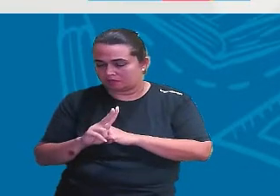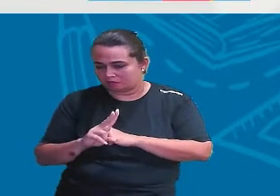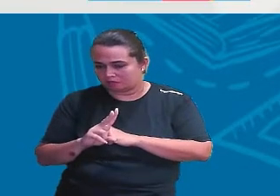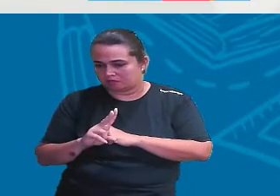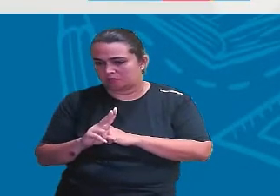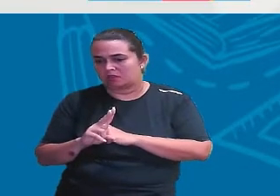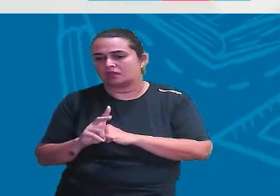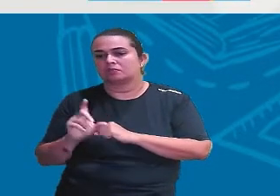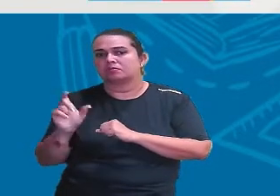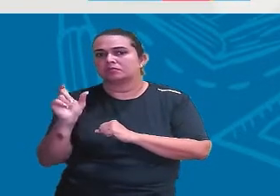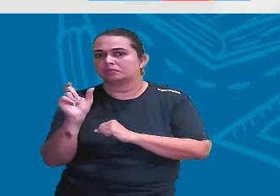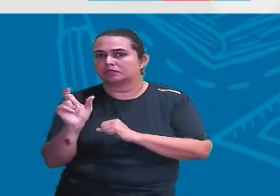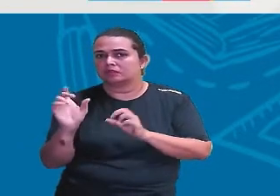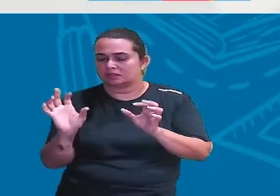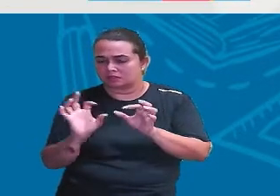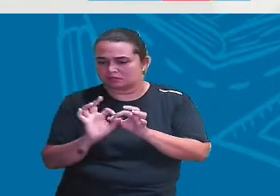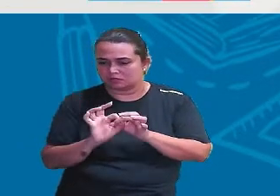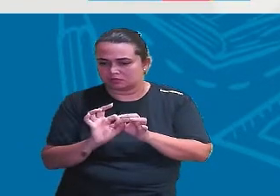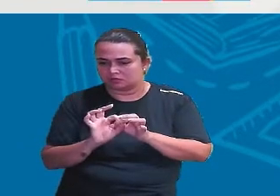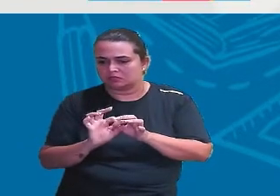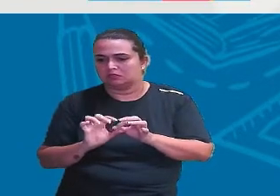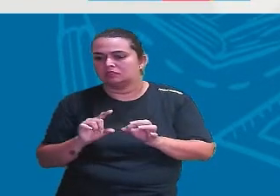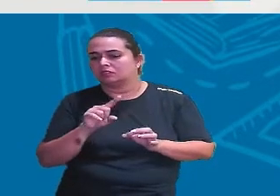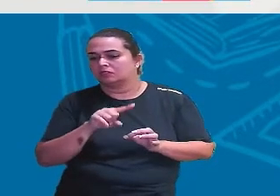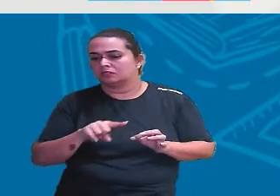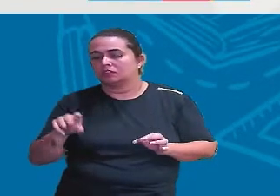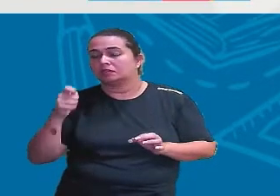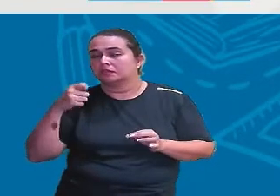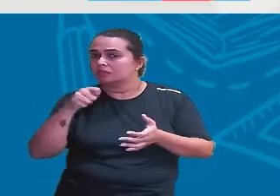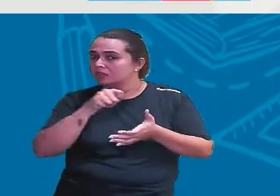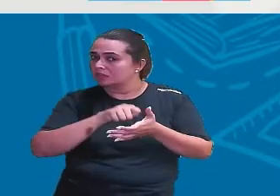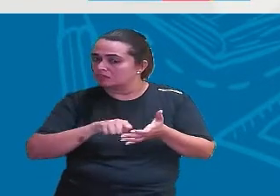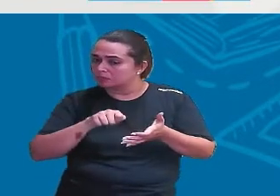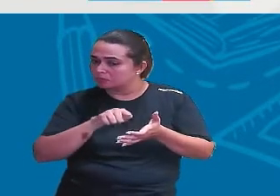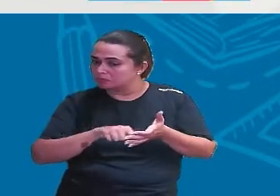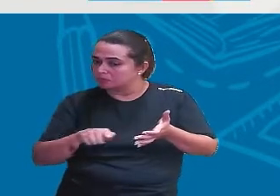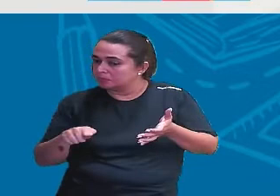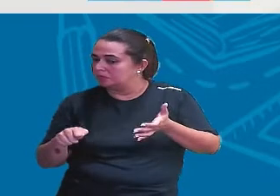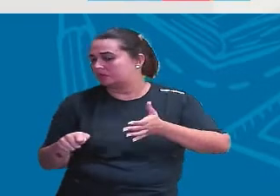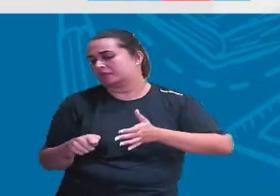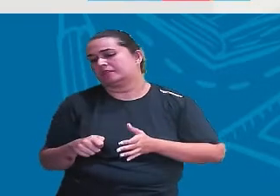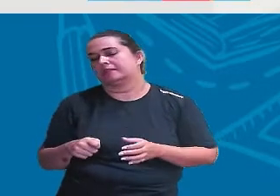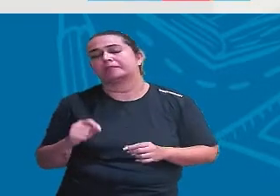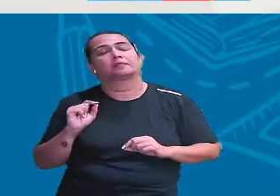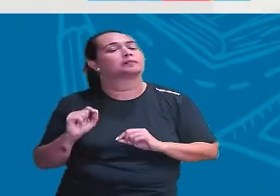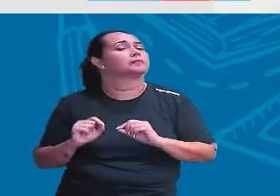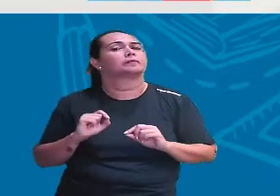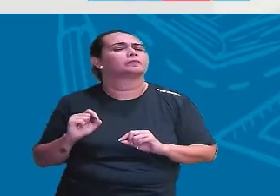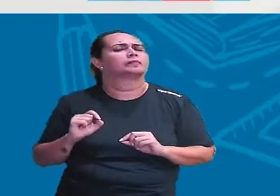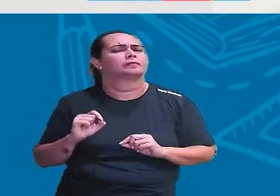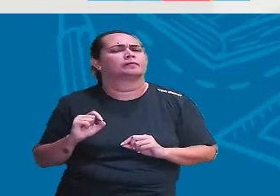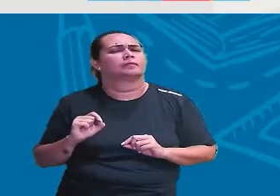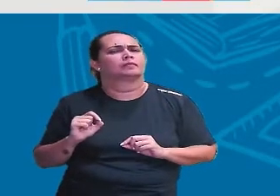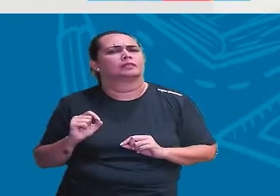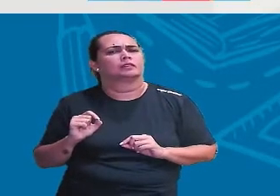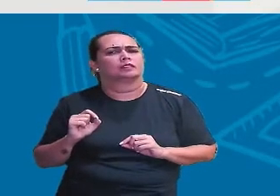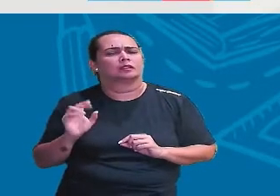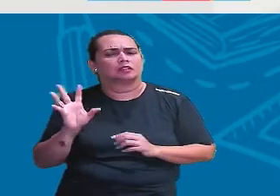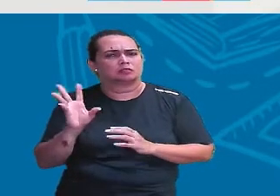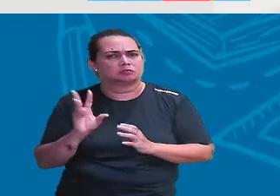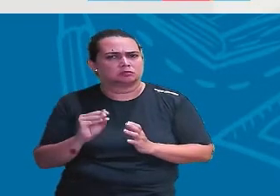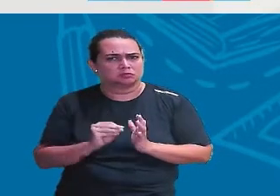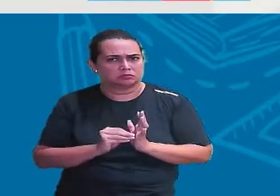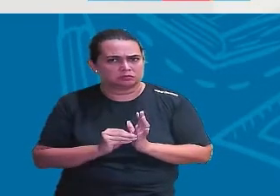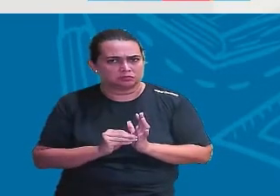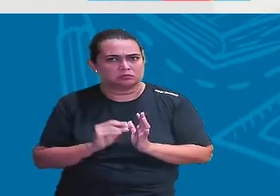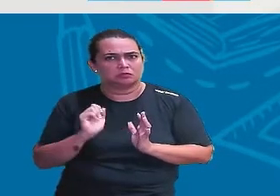nota. Coloquei até esse tome em letra maiúscula para focar aí para vocês, tá? Tome nota também que esses advérbios conjuntivos podem ser